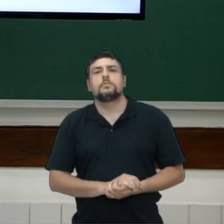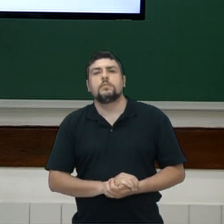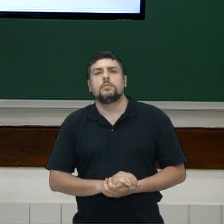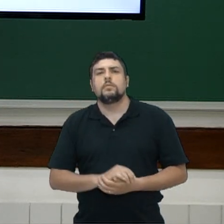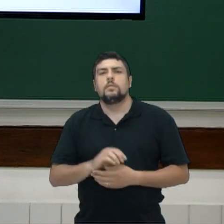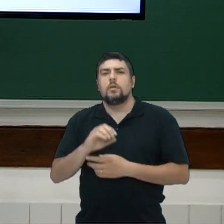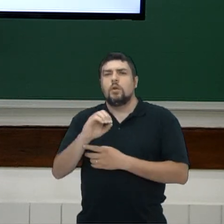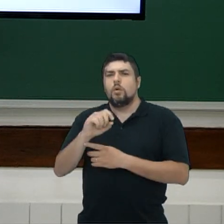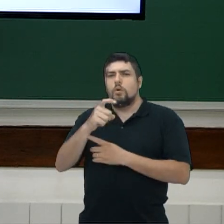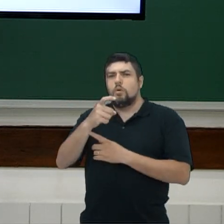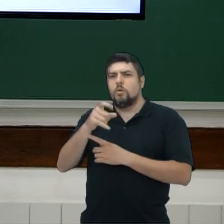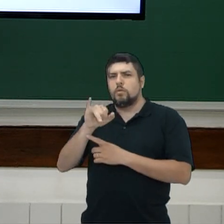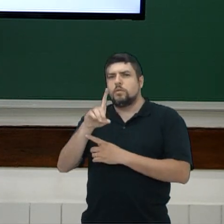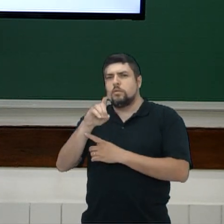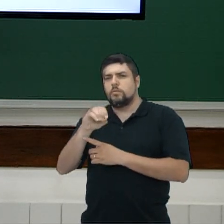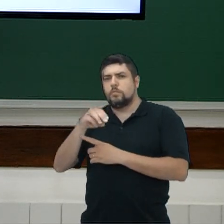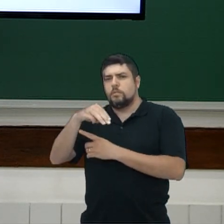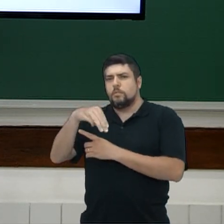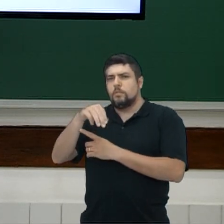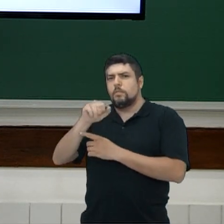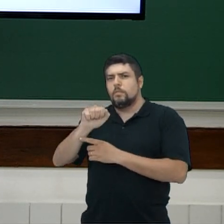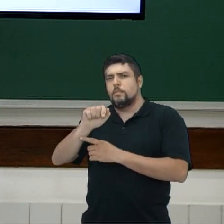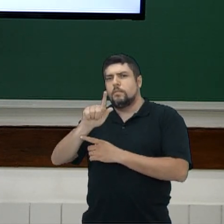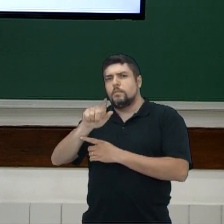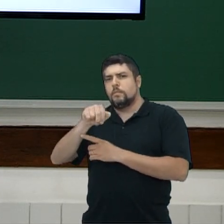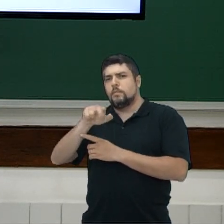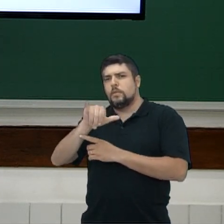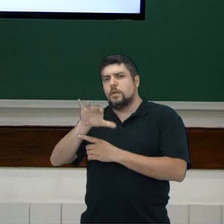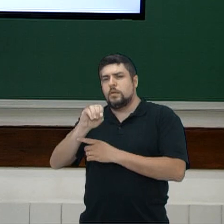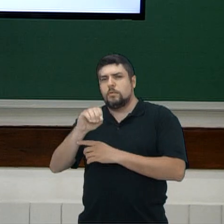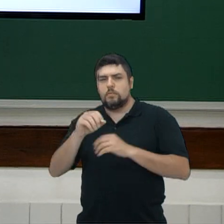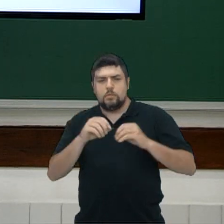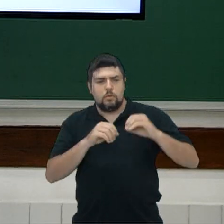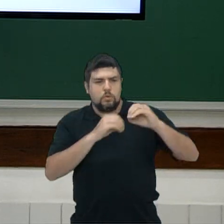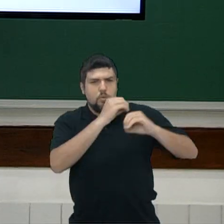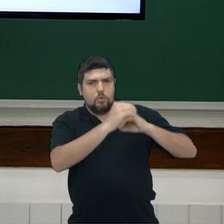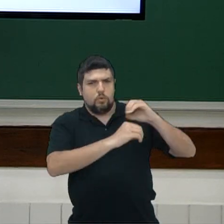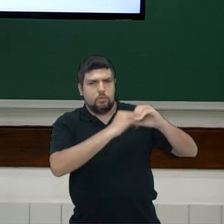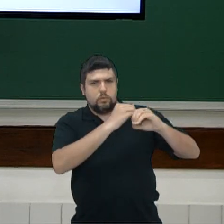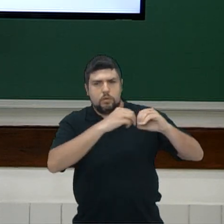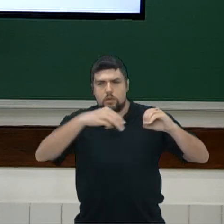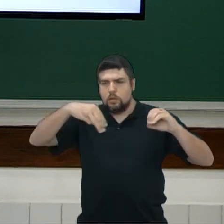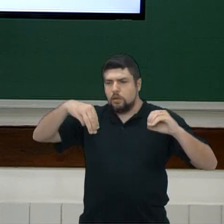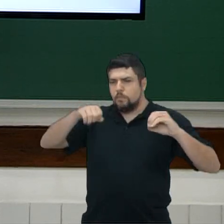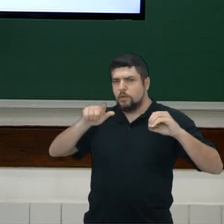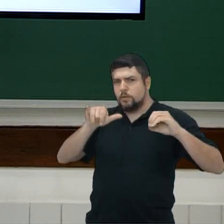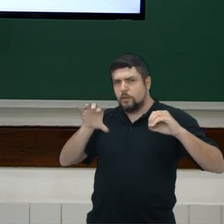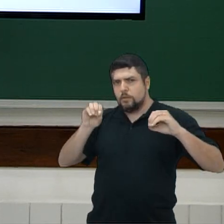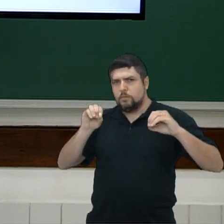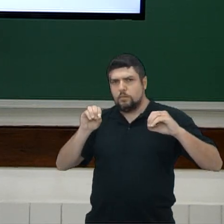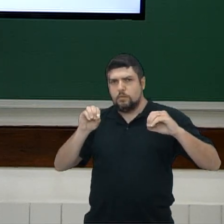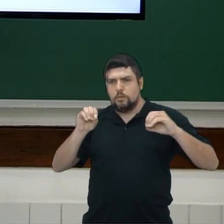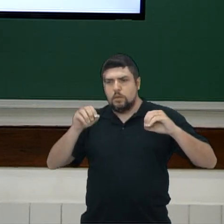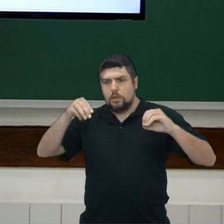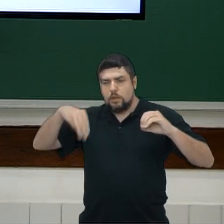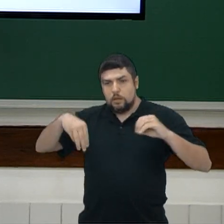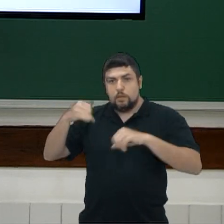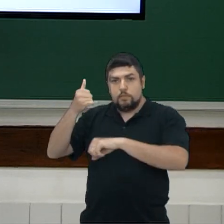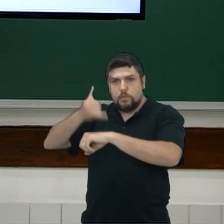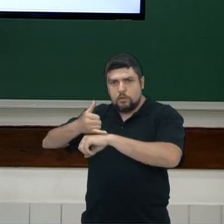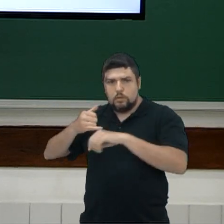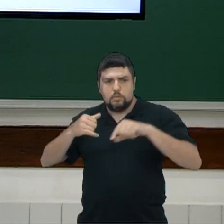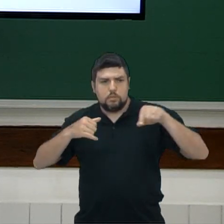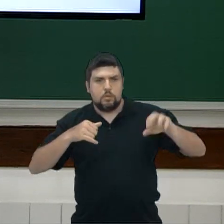magnésio. Oxigênio e magnésio. Um elemento é metal, o outro não é metal. Ou seja,